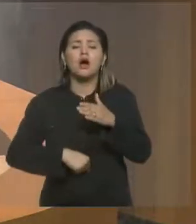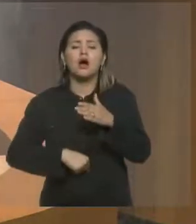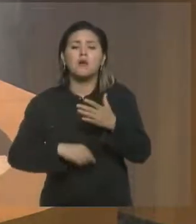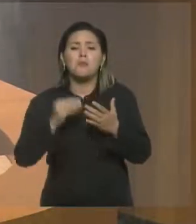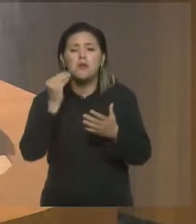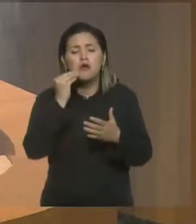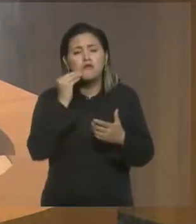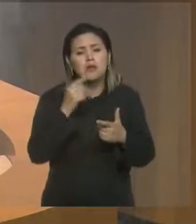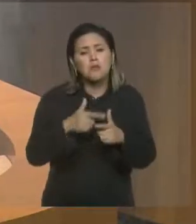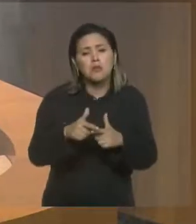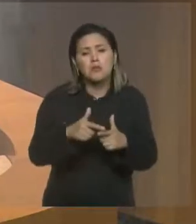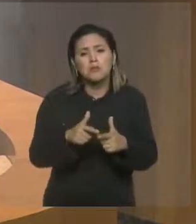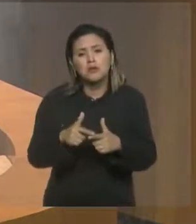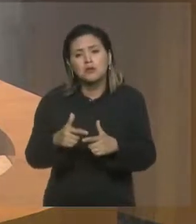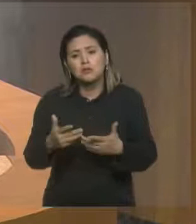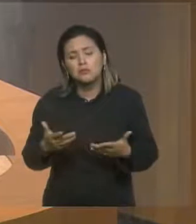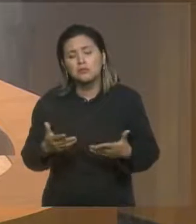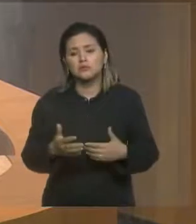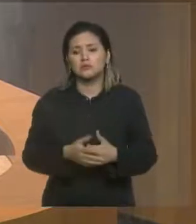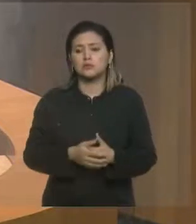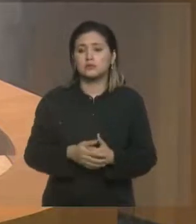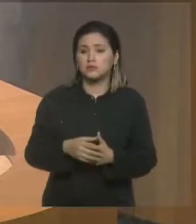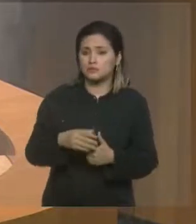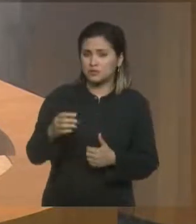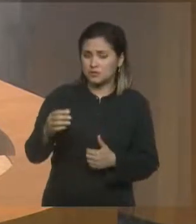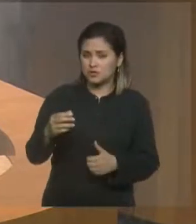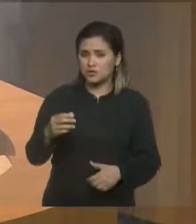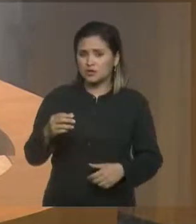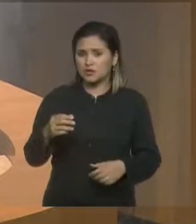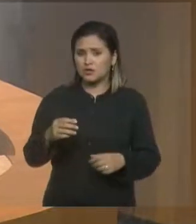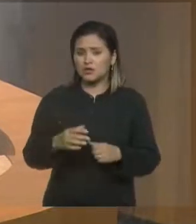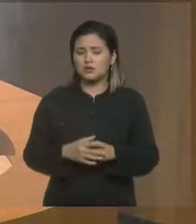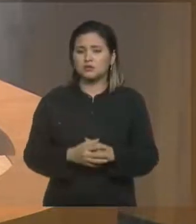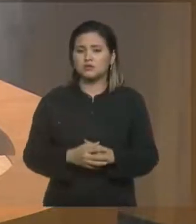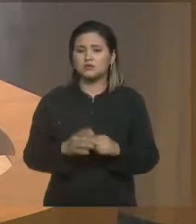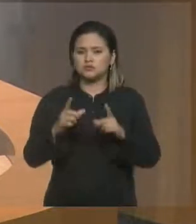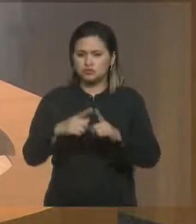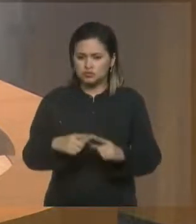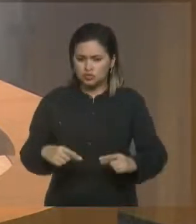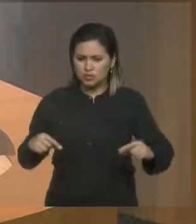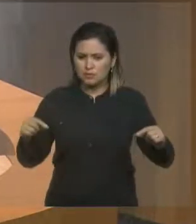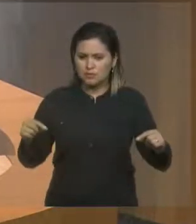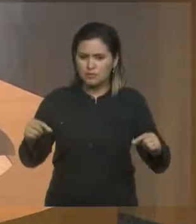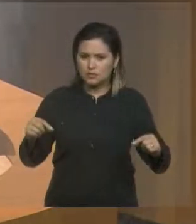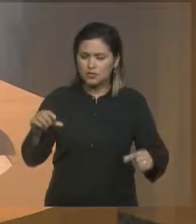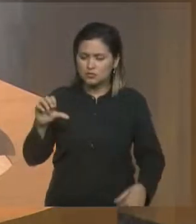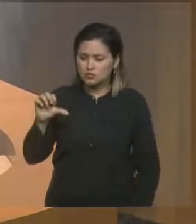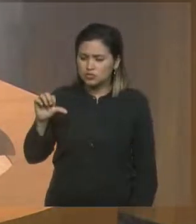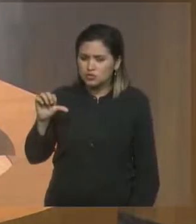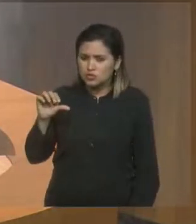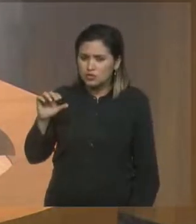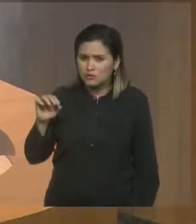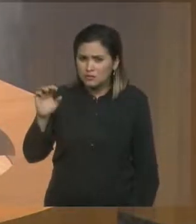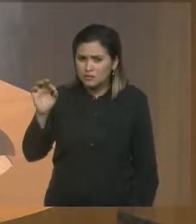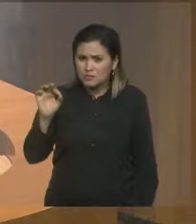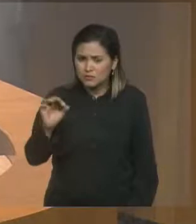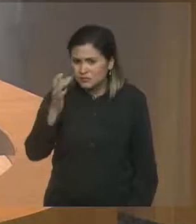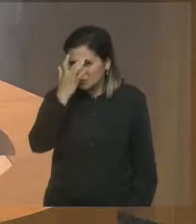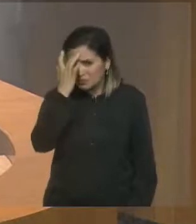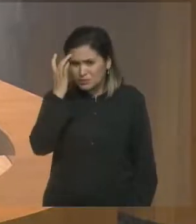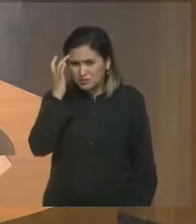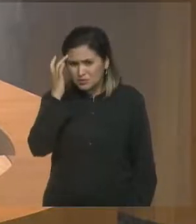câncer gástrico. No Japão, 90% dos pacientes com tumores de estômago, eles são detectados no estágio